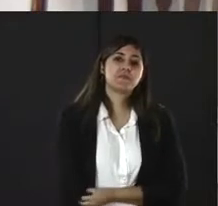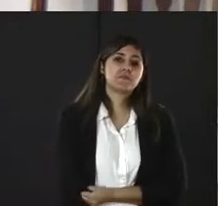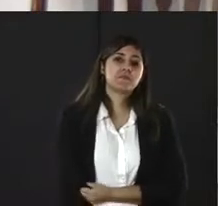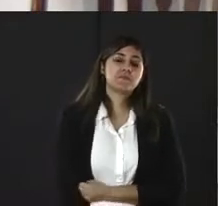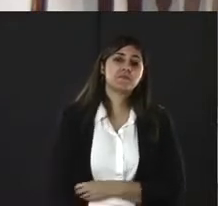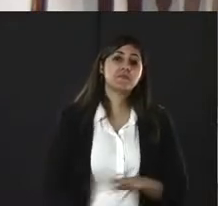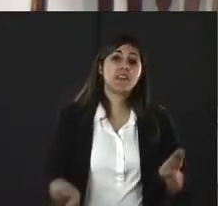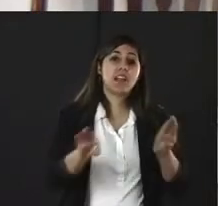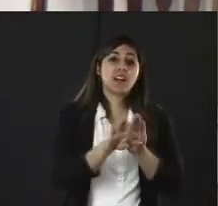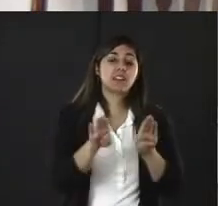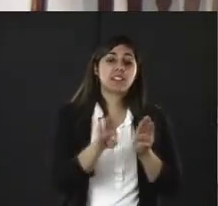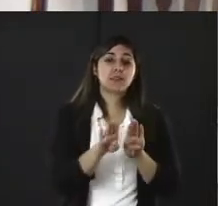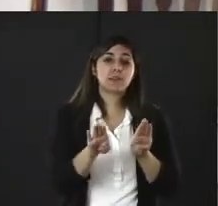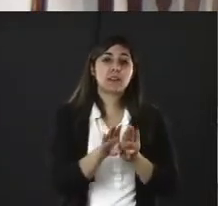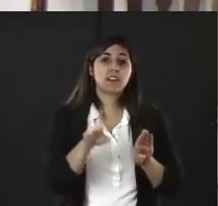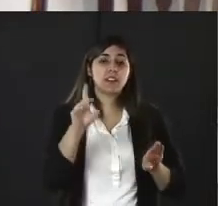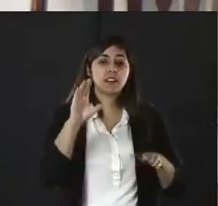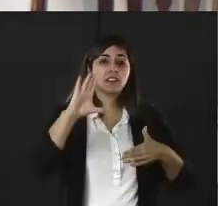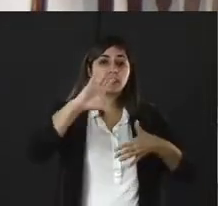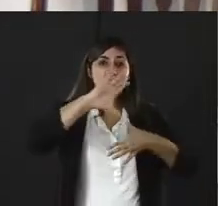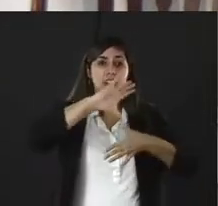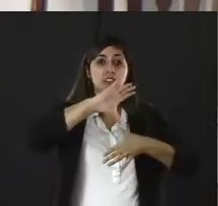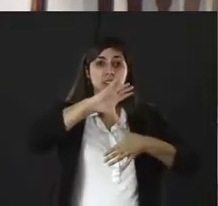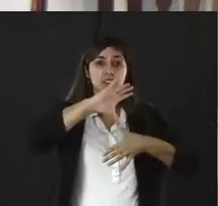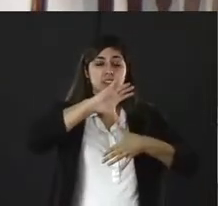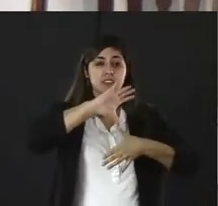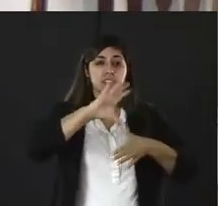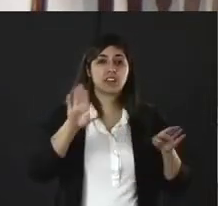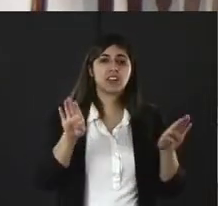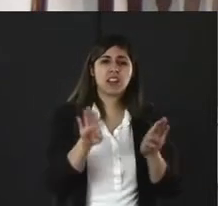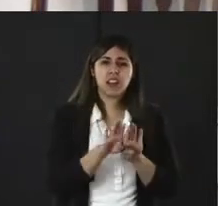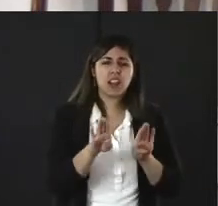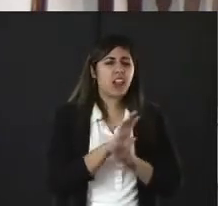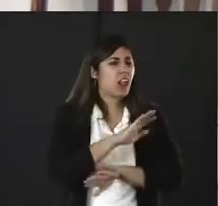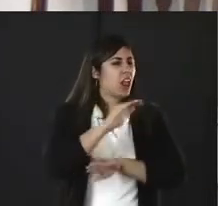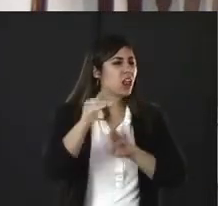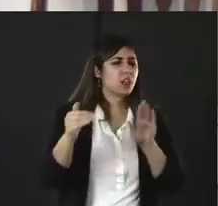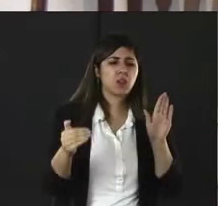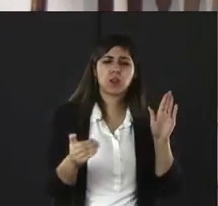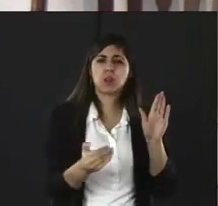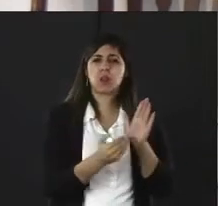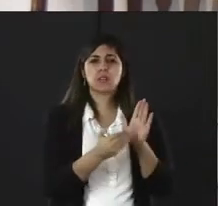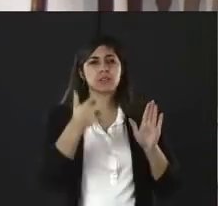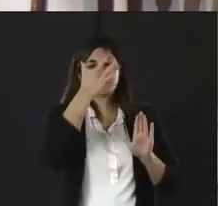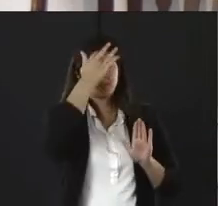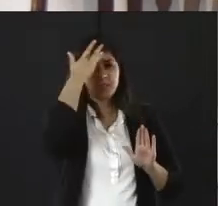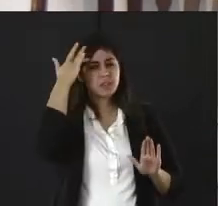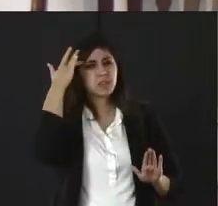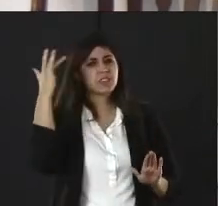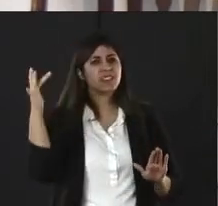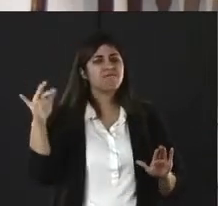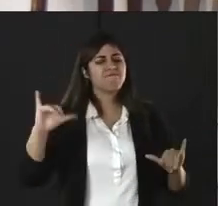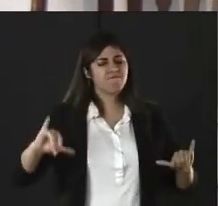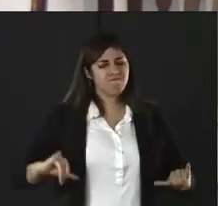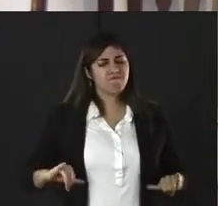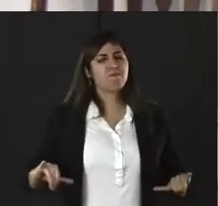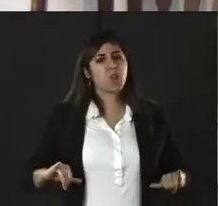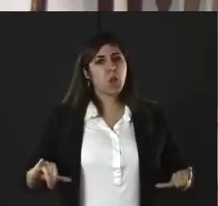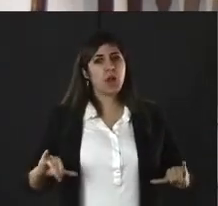estados unidos para uma uma palavra de solidariedade a todos aqueles que sofrem